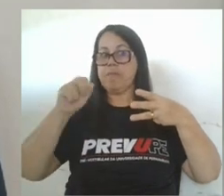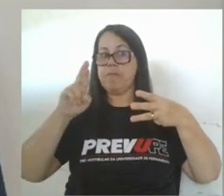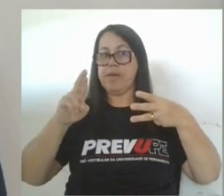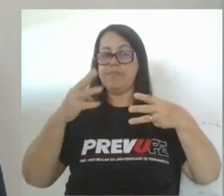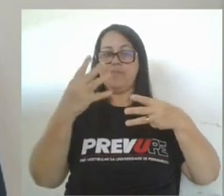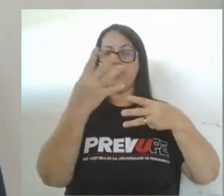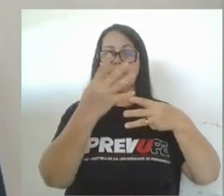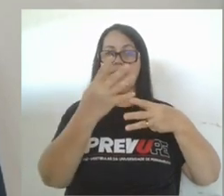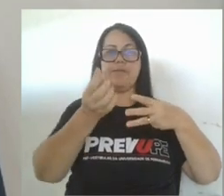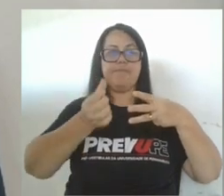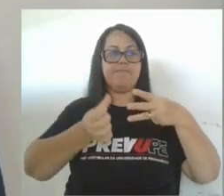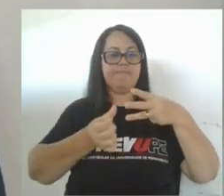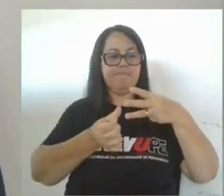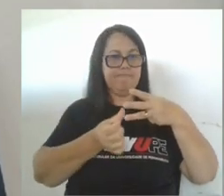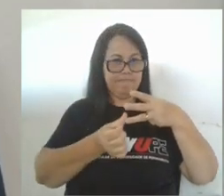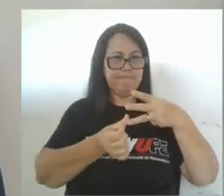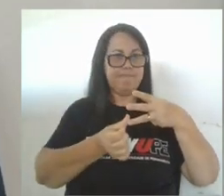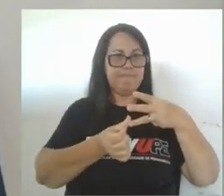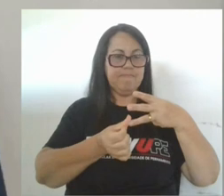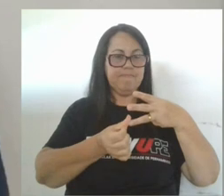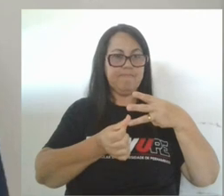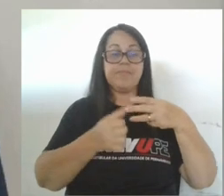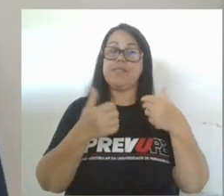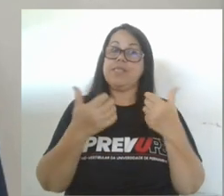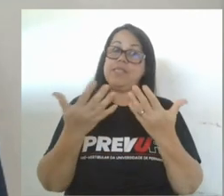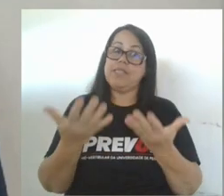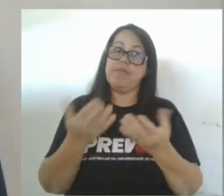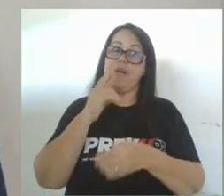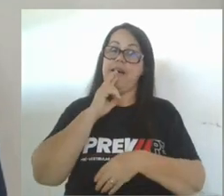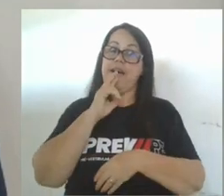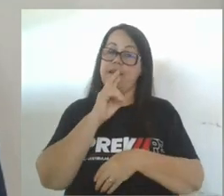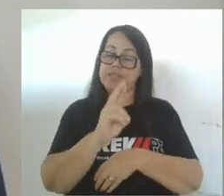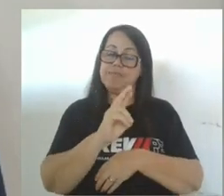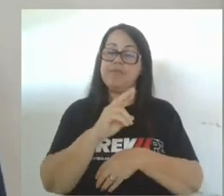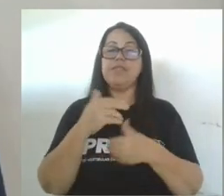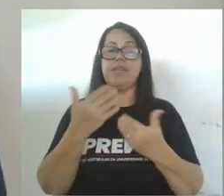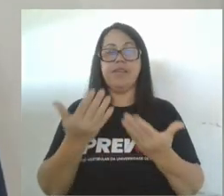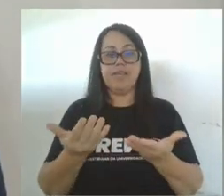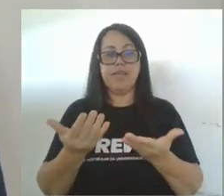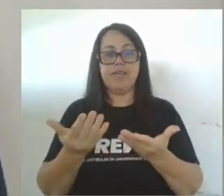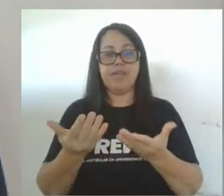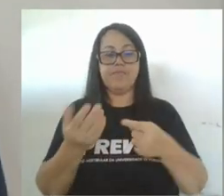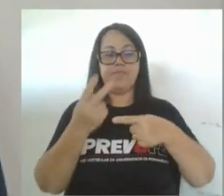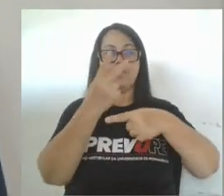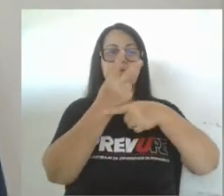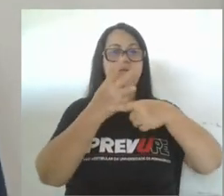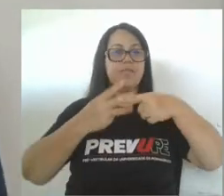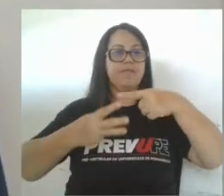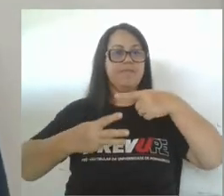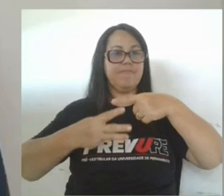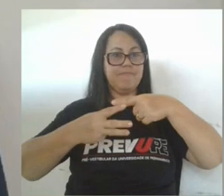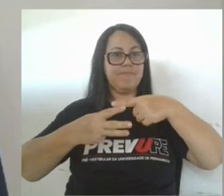pares, que são o número 4 e o número 6. Logo, a resposta para o questionamento será de